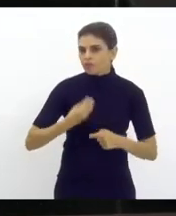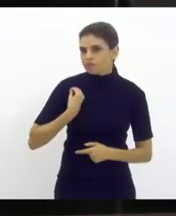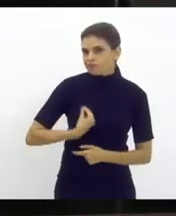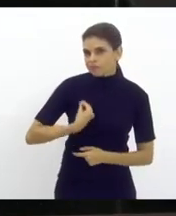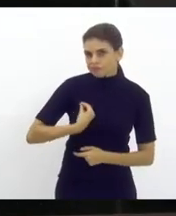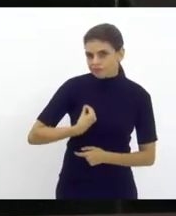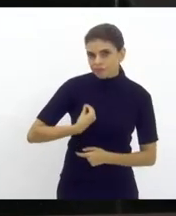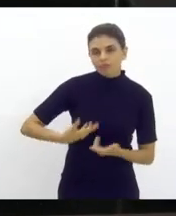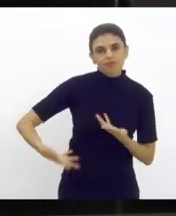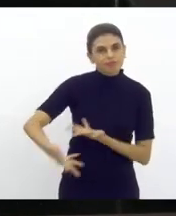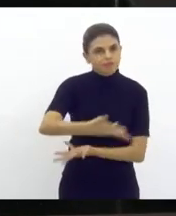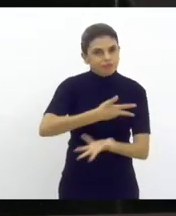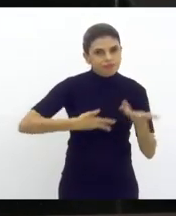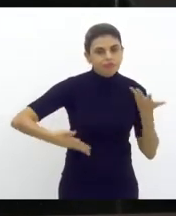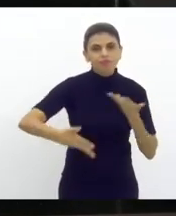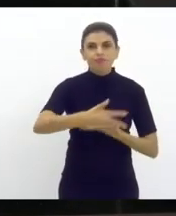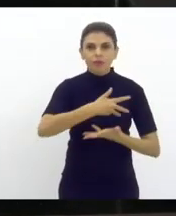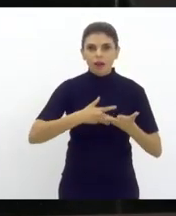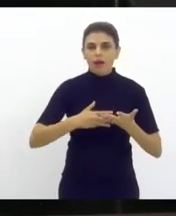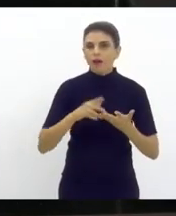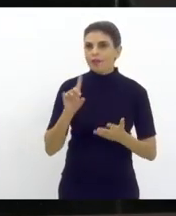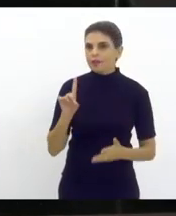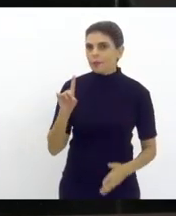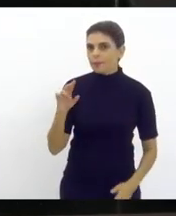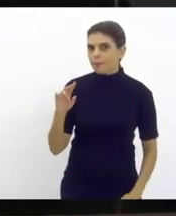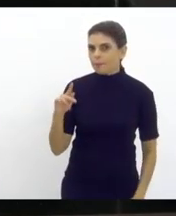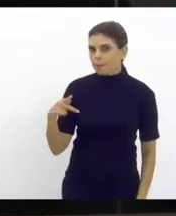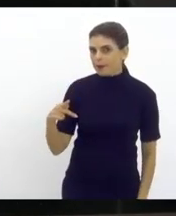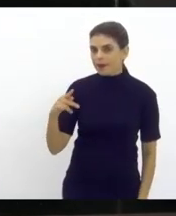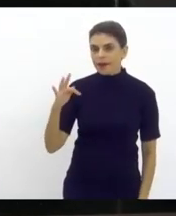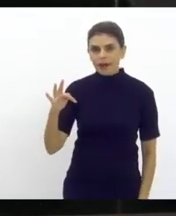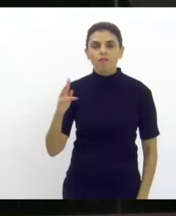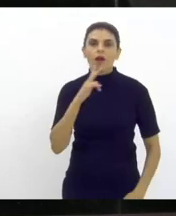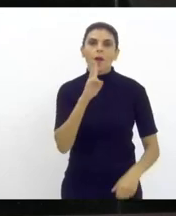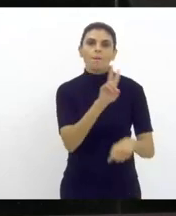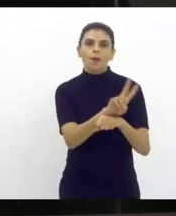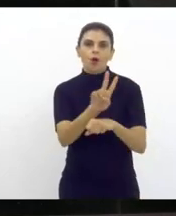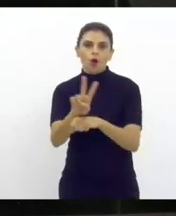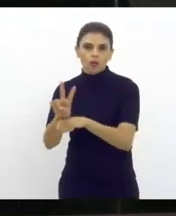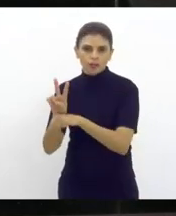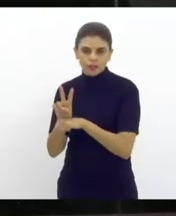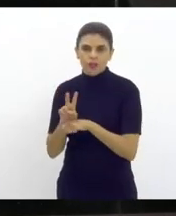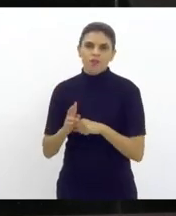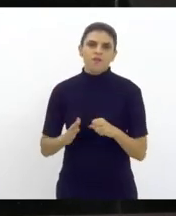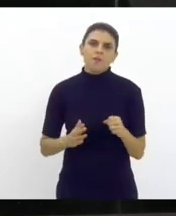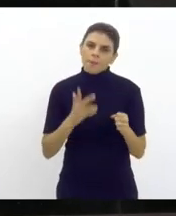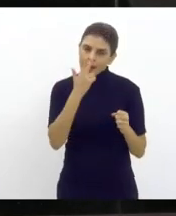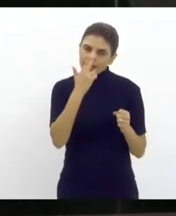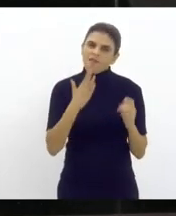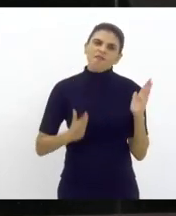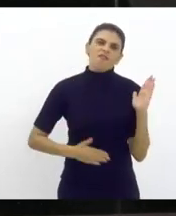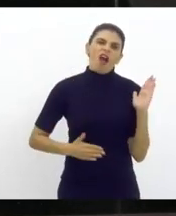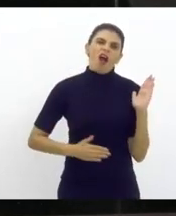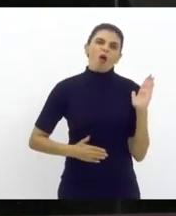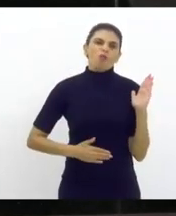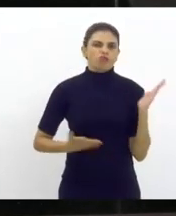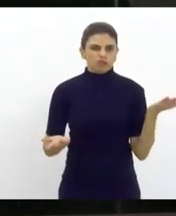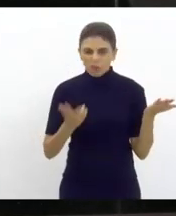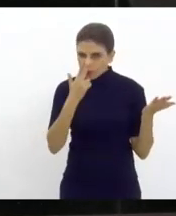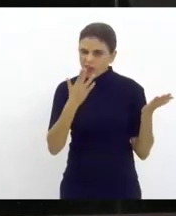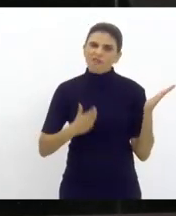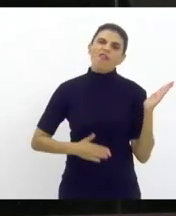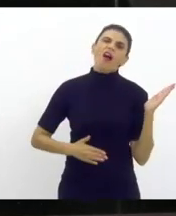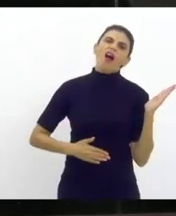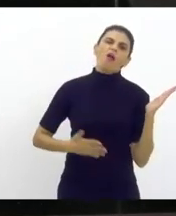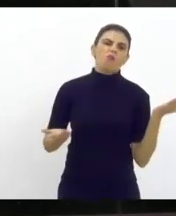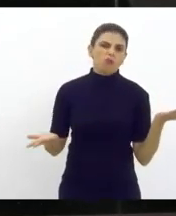uma normalidade não é normal Então essa dpf ela não vê ela veio para proteger o Vagabundo Essa é a realidade ela veio para